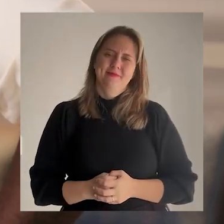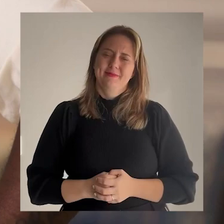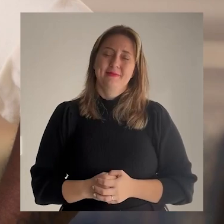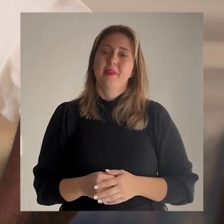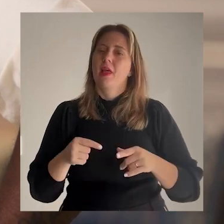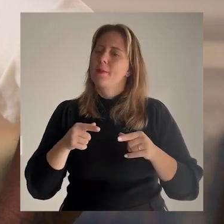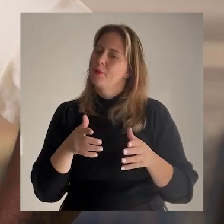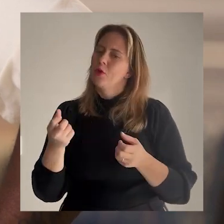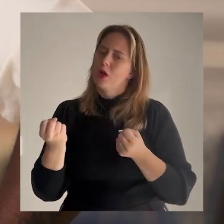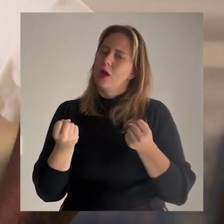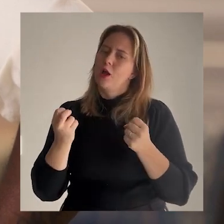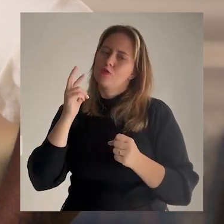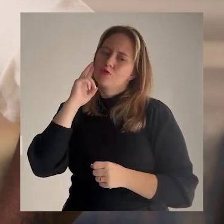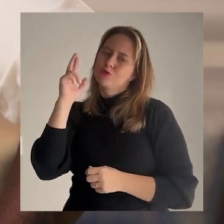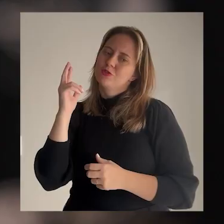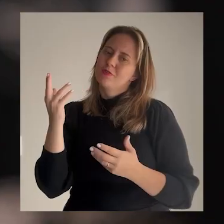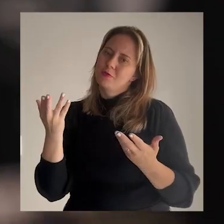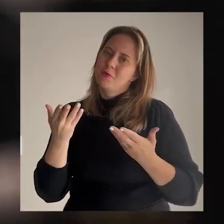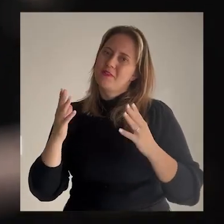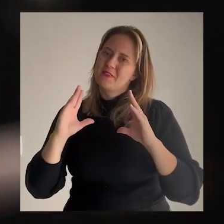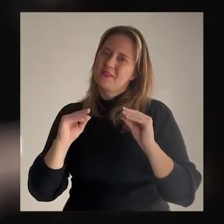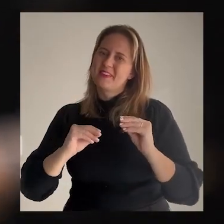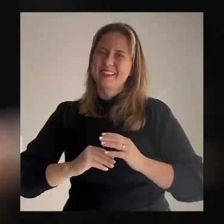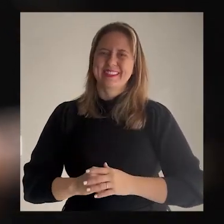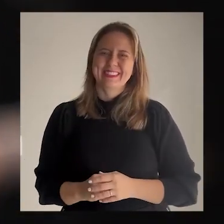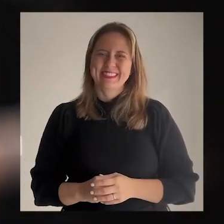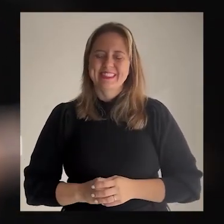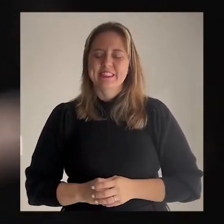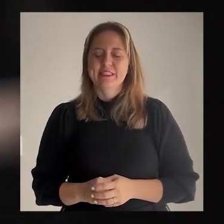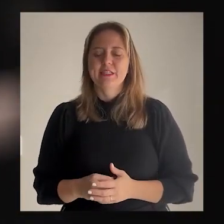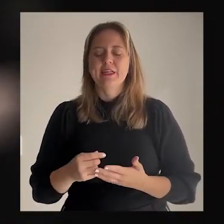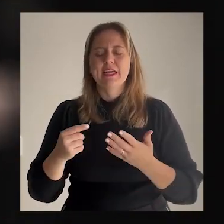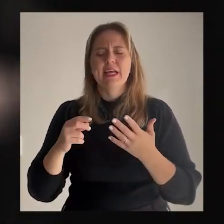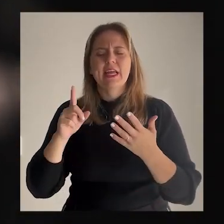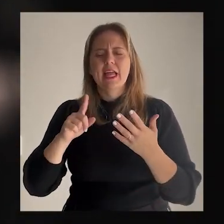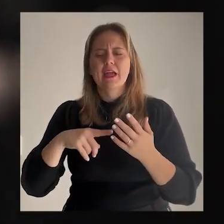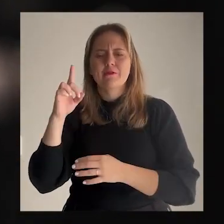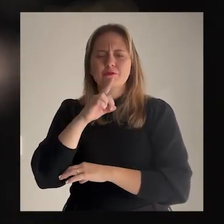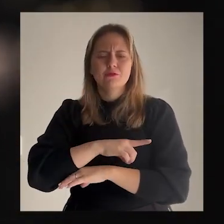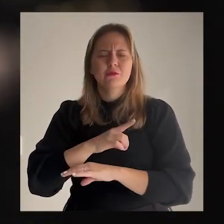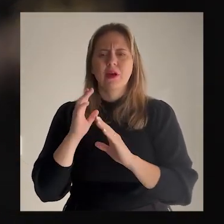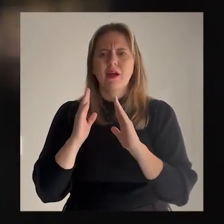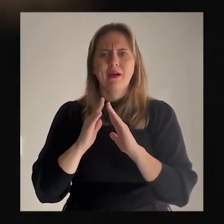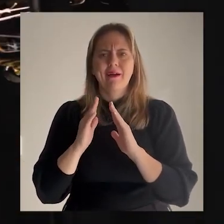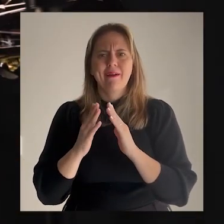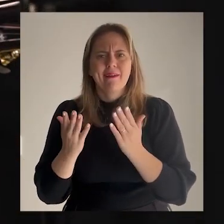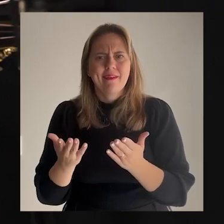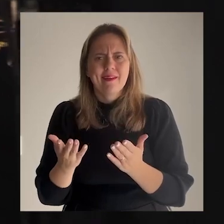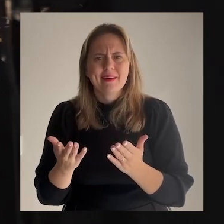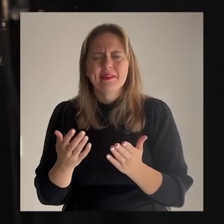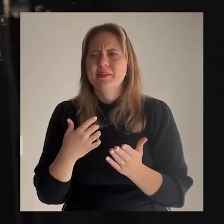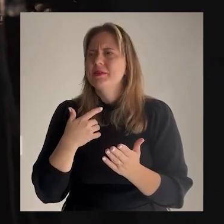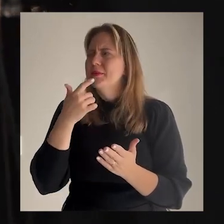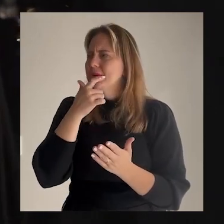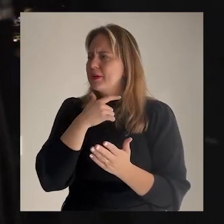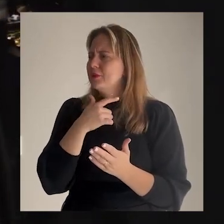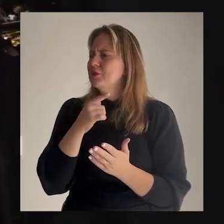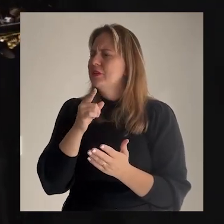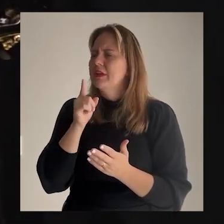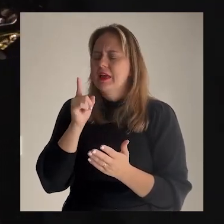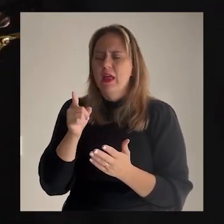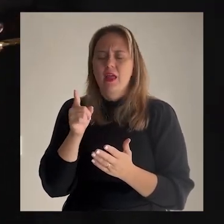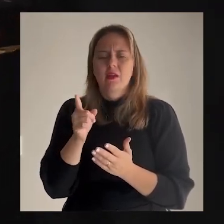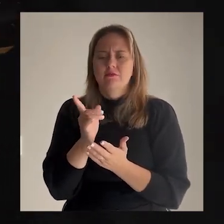Vai ser meu carro-chefe na noite de hoje. Cara, o Mundo de Felicidade foi um dia que eu tava em casa, sabe? Eu acho que ela foi,